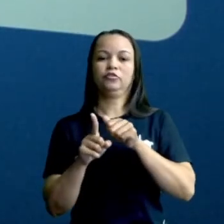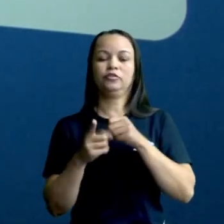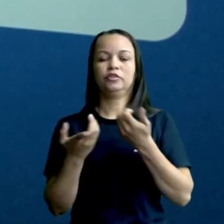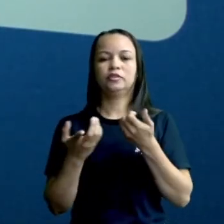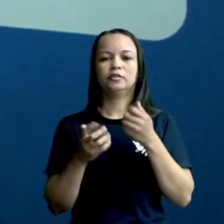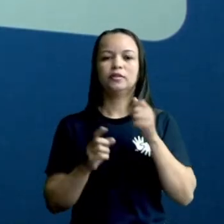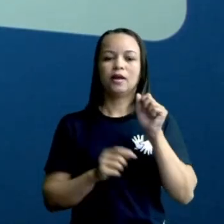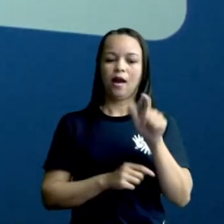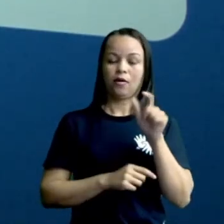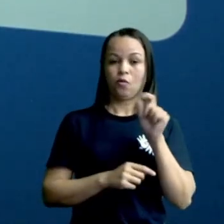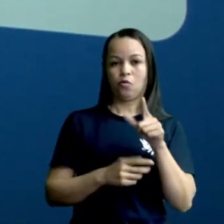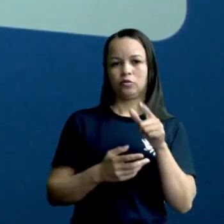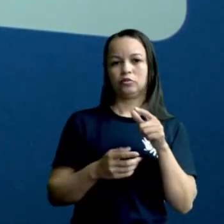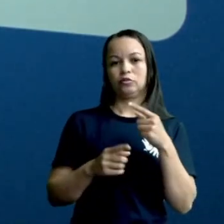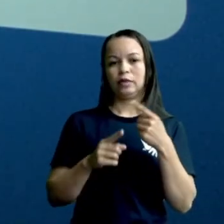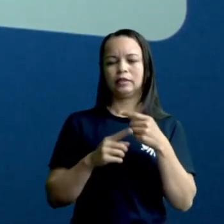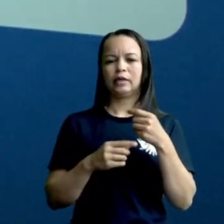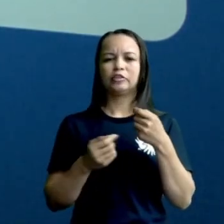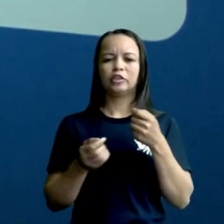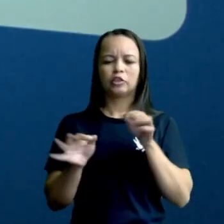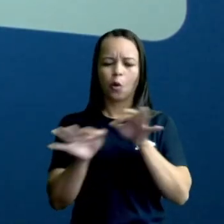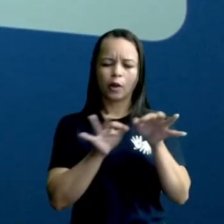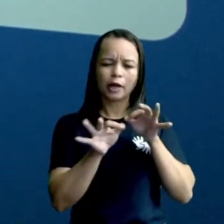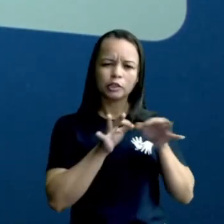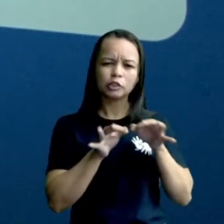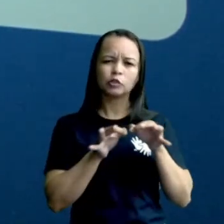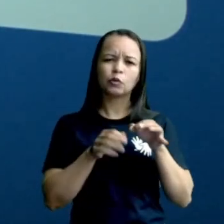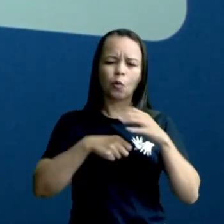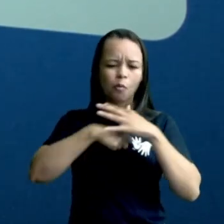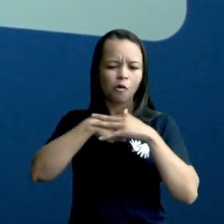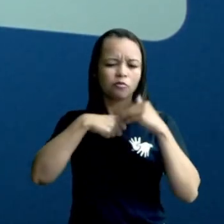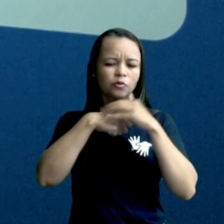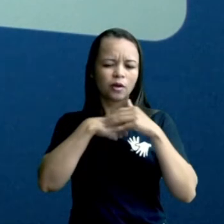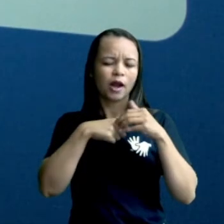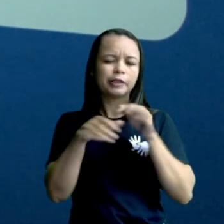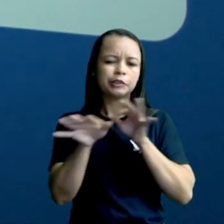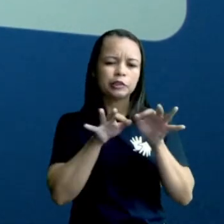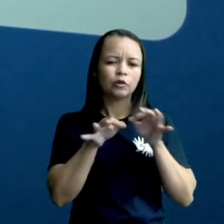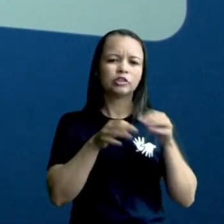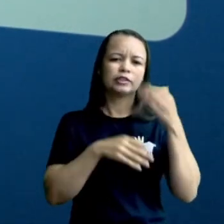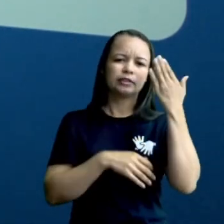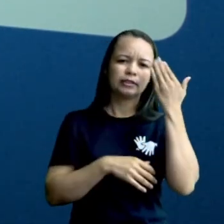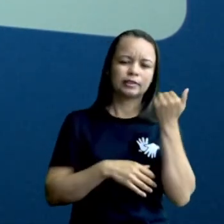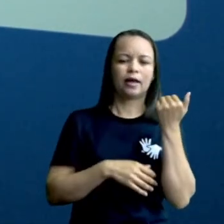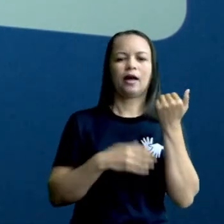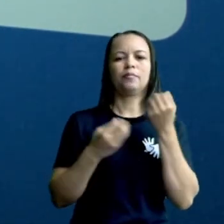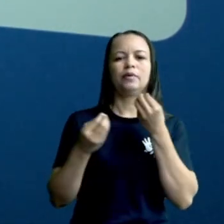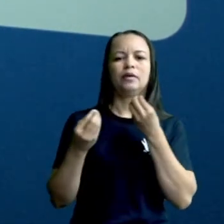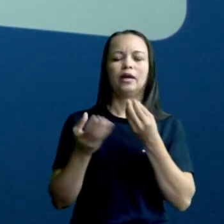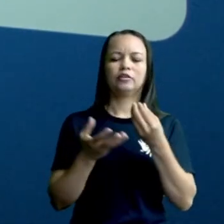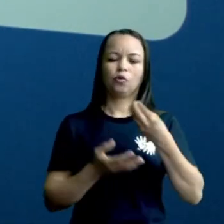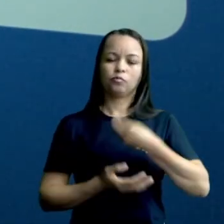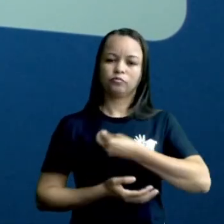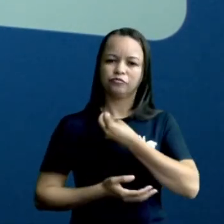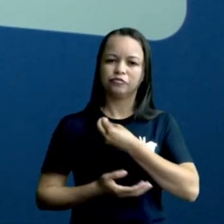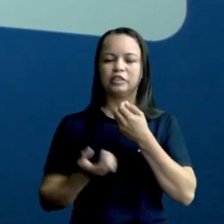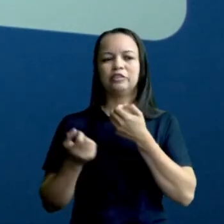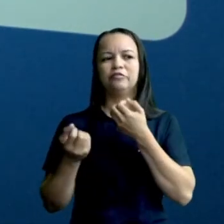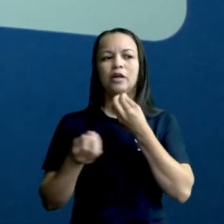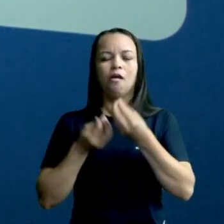vocês, porque é importante, gente, a gente saber aonde a gente vive, como tudo começou, quem somos